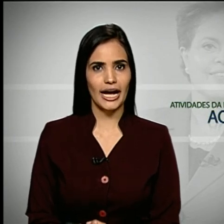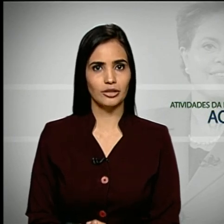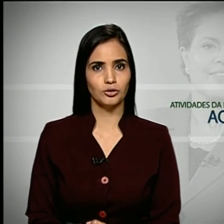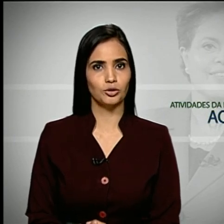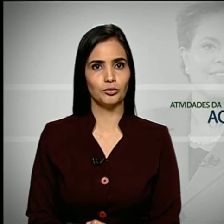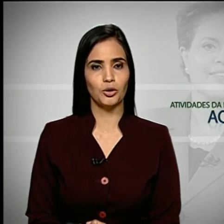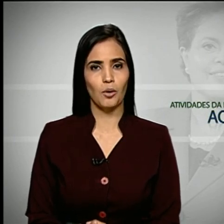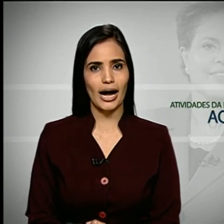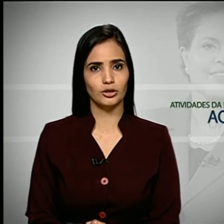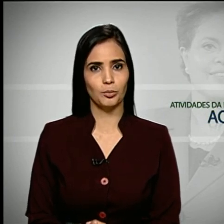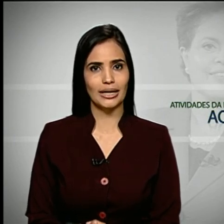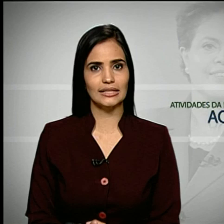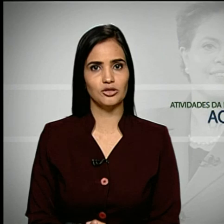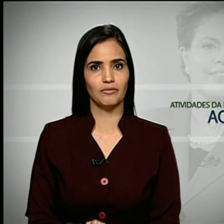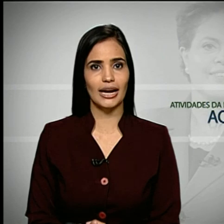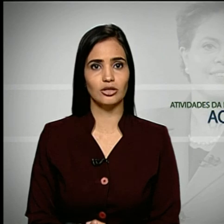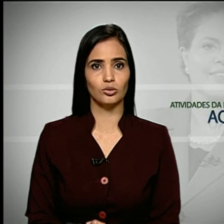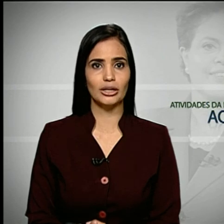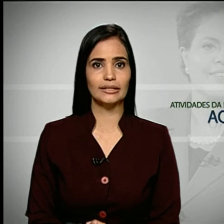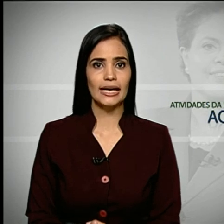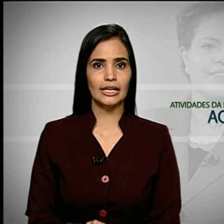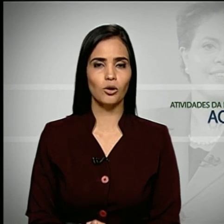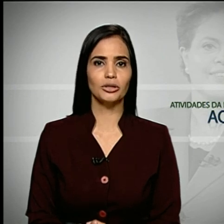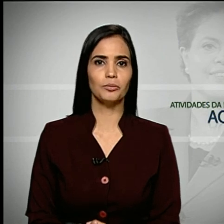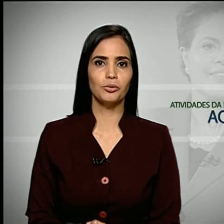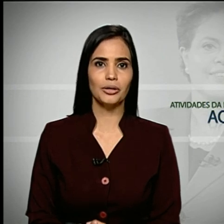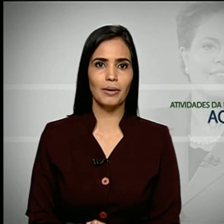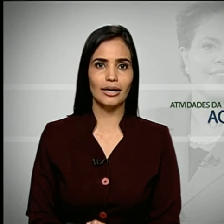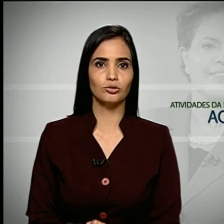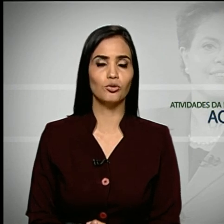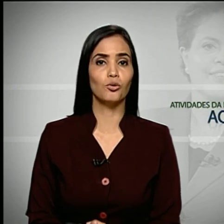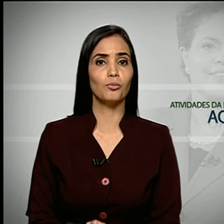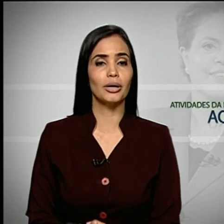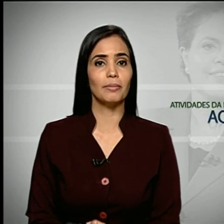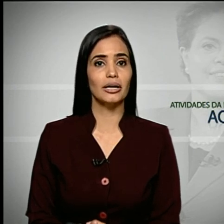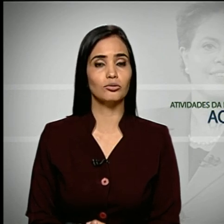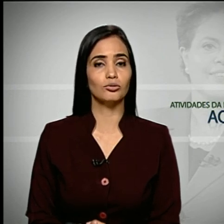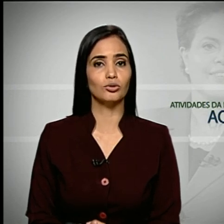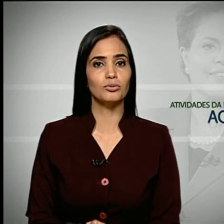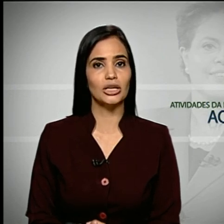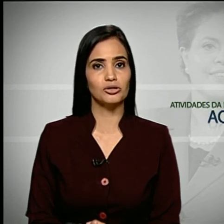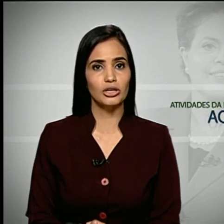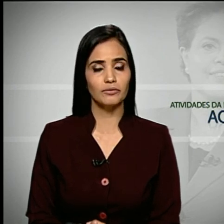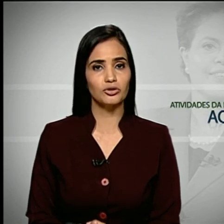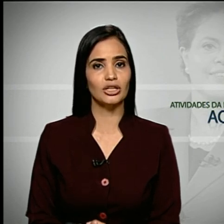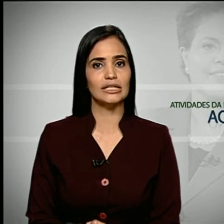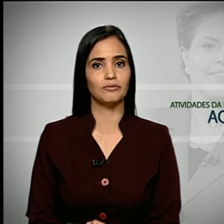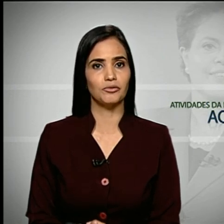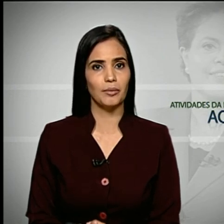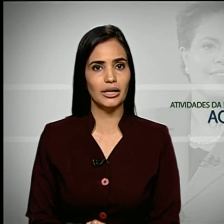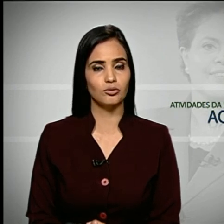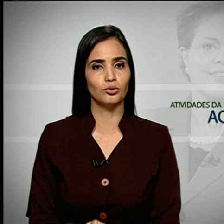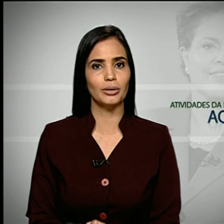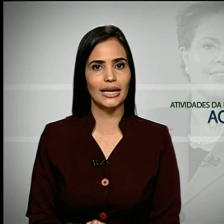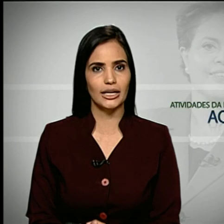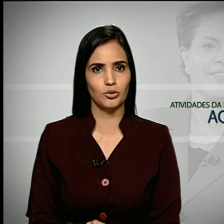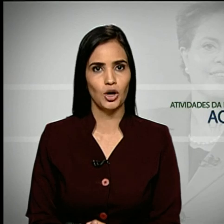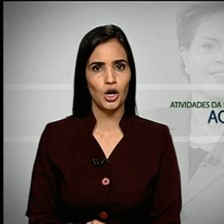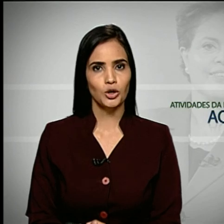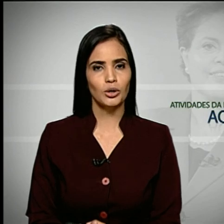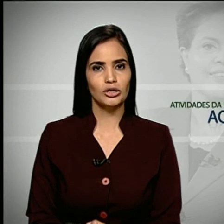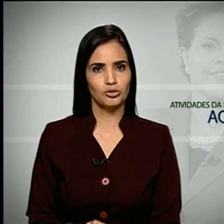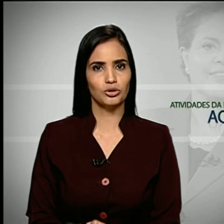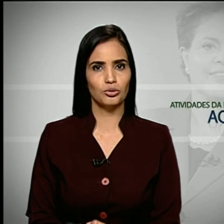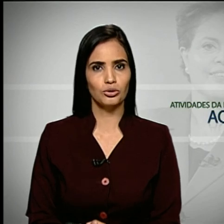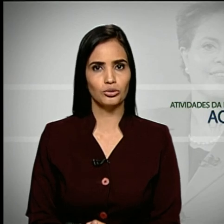prêmio foi criado em 2004 para incentivar ações que contribuem para os cumprimento dos objetivos de desenvolvimento do milênio